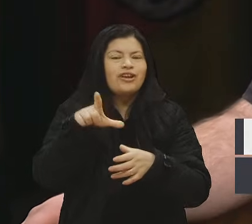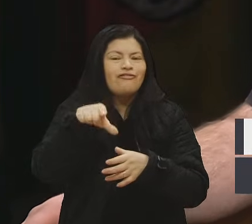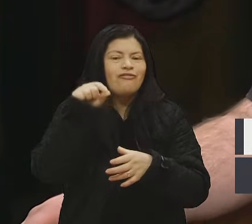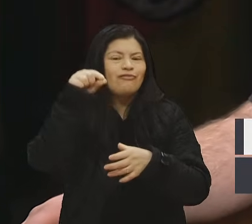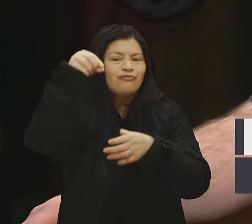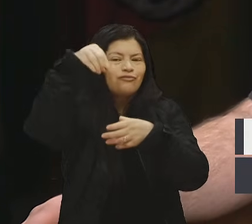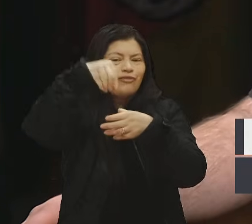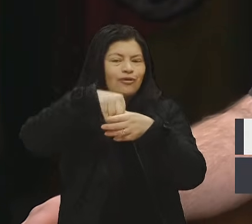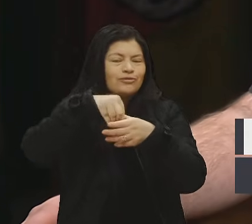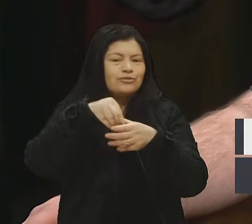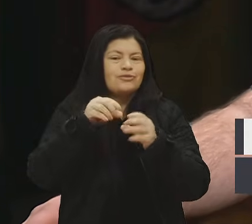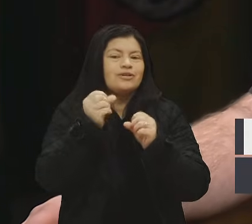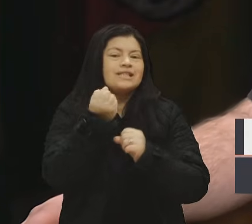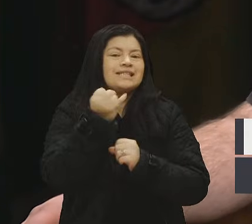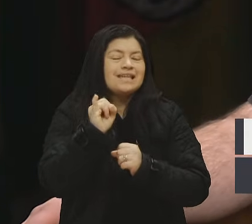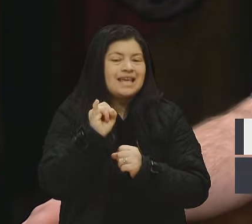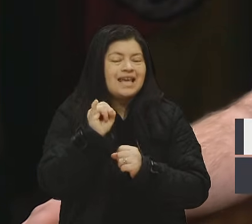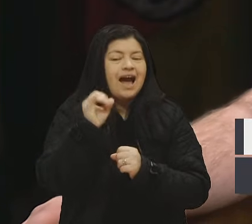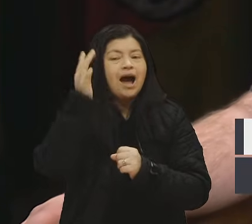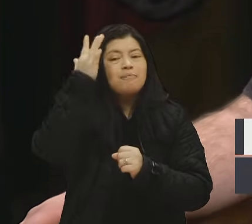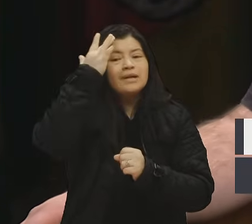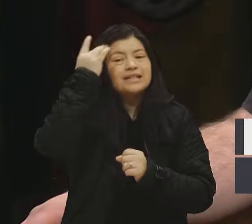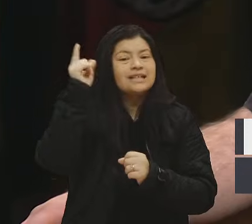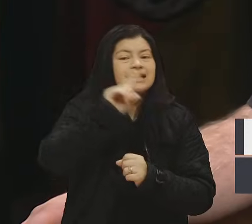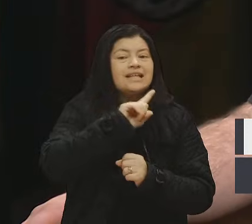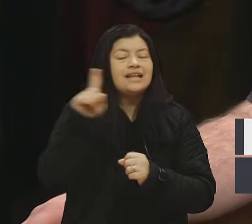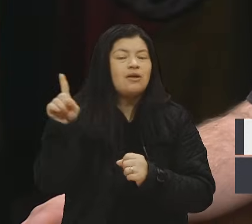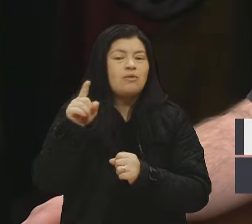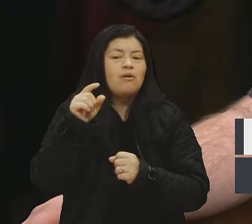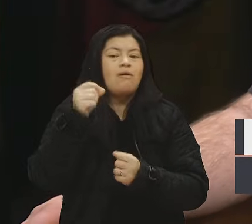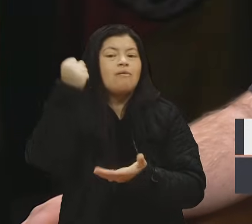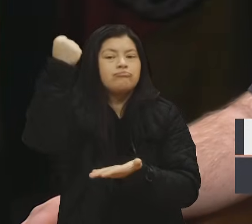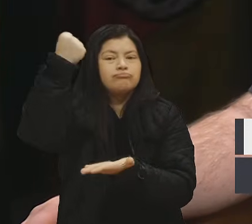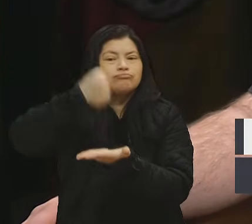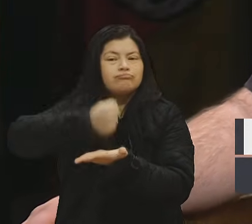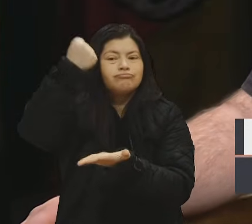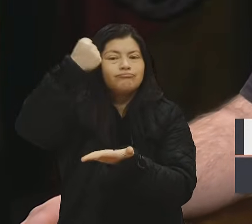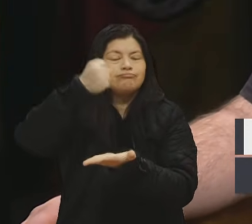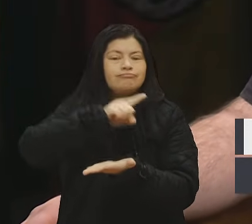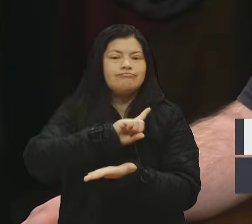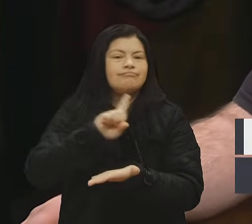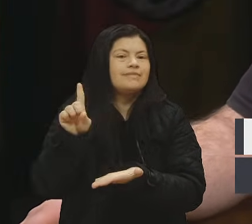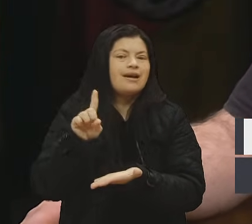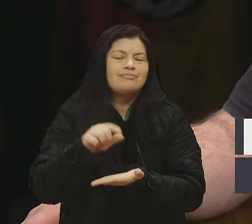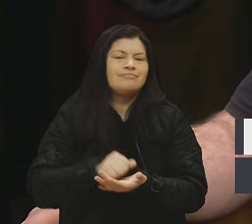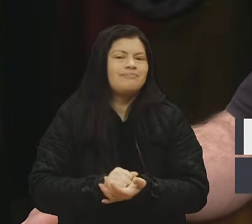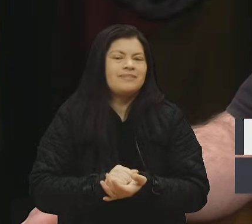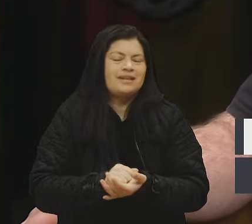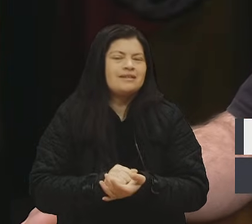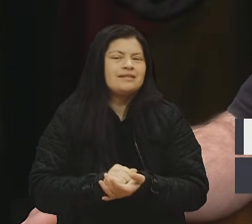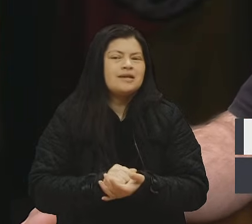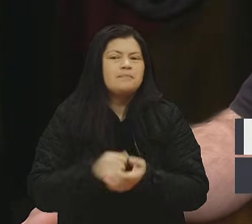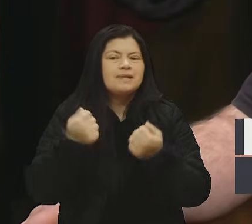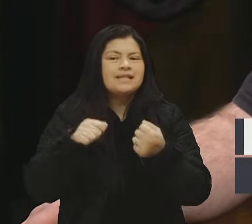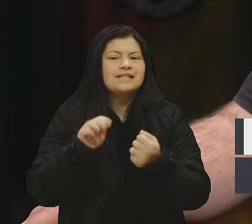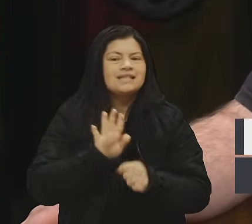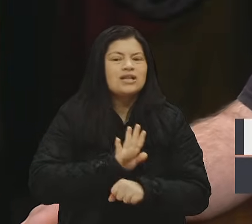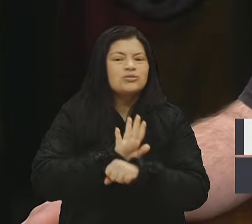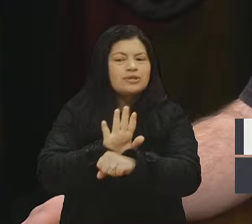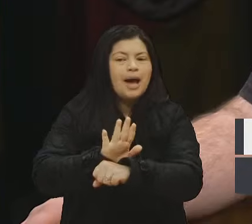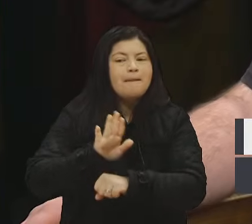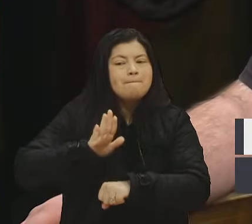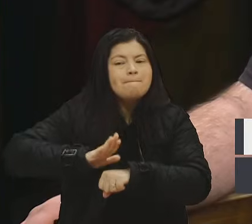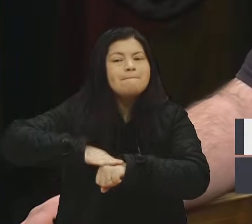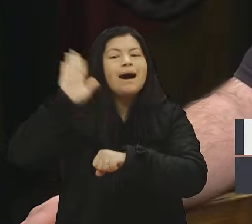vai a leilão, é porque as empresas... Ele está querendo favorecer ainda mais as